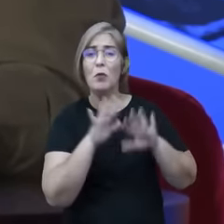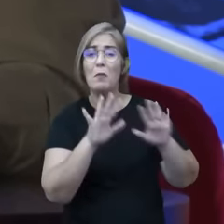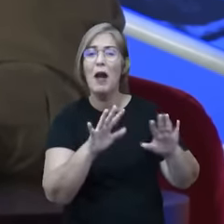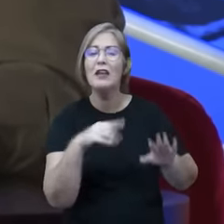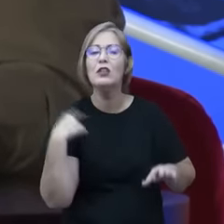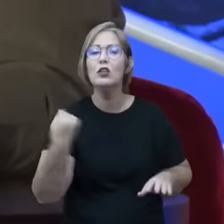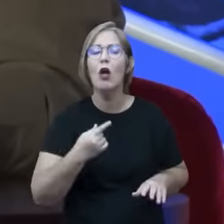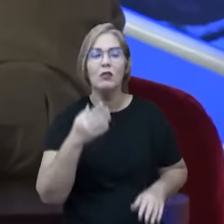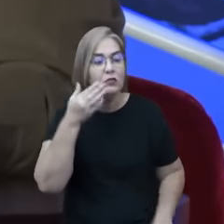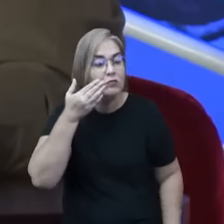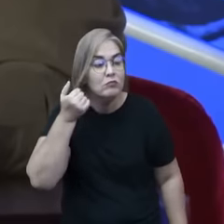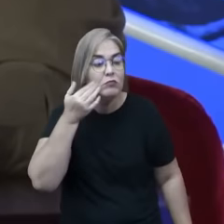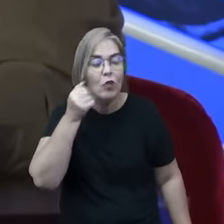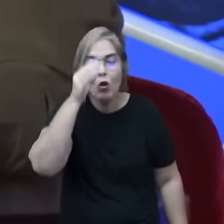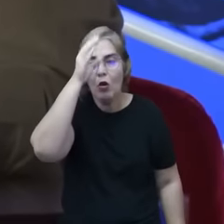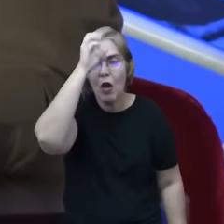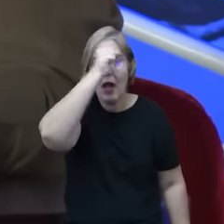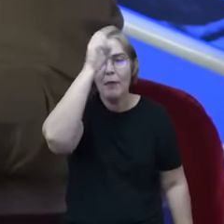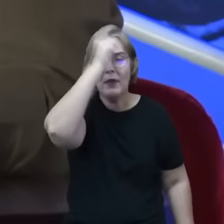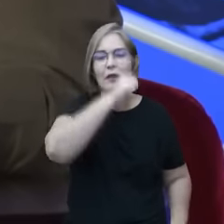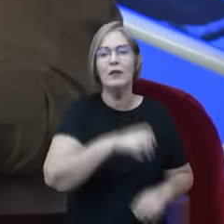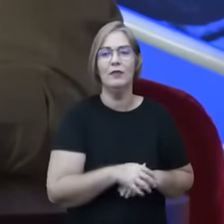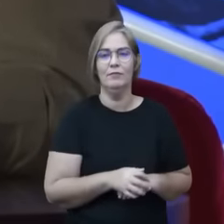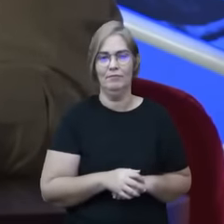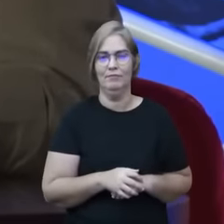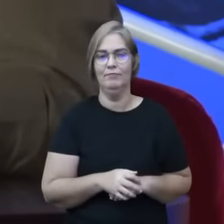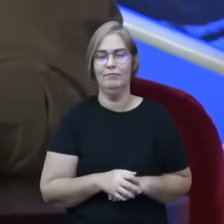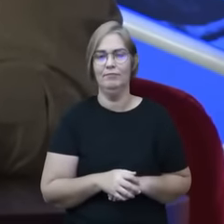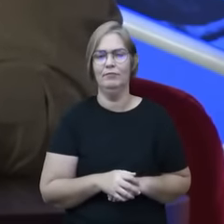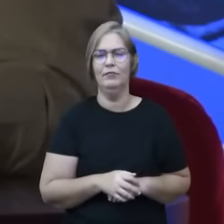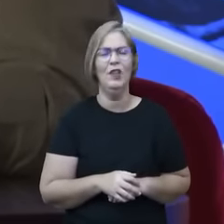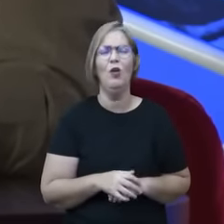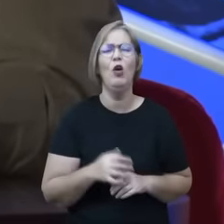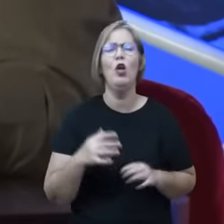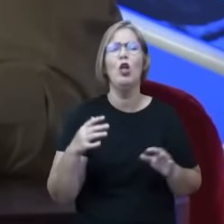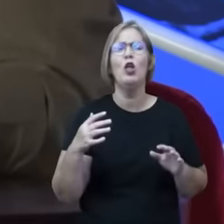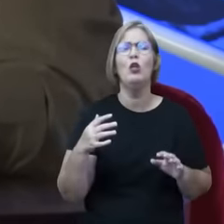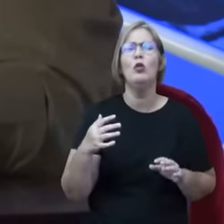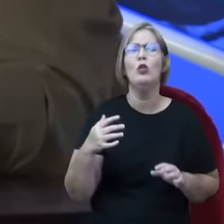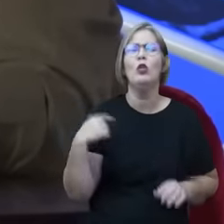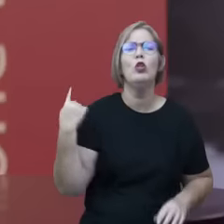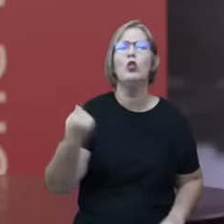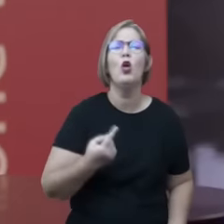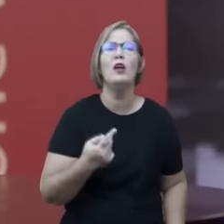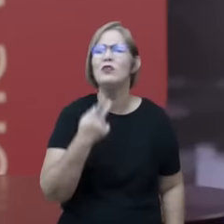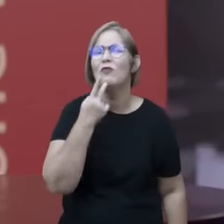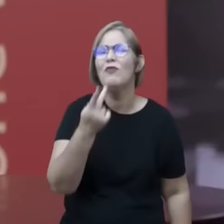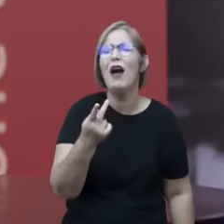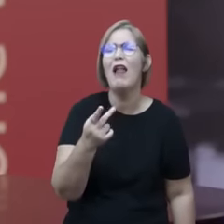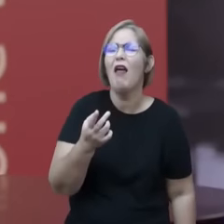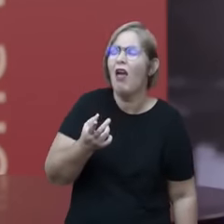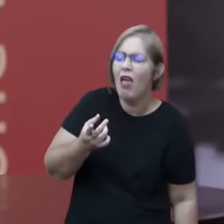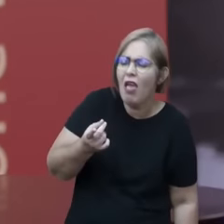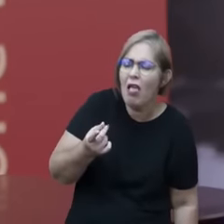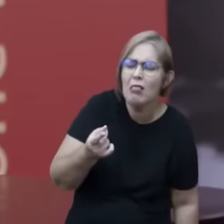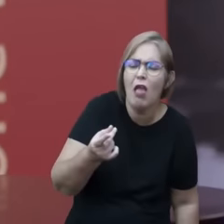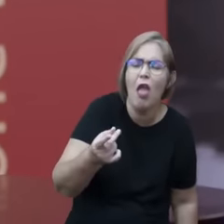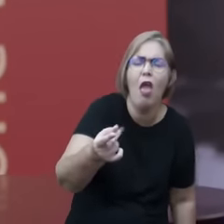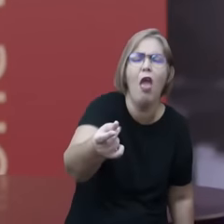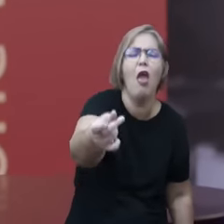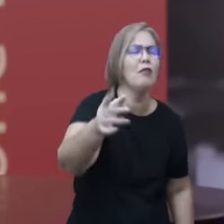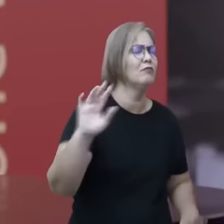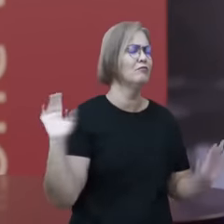nesse sentido, nós não apelamos para o eterno, mas para o esgotar o campo do possível. É justamente isso que o